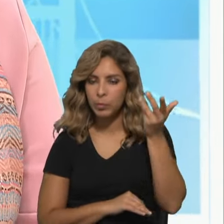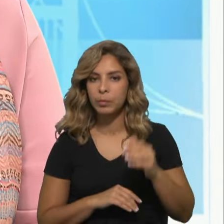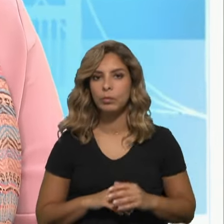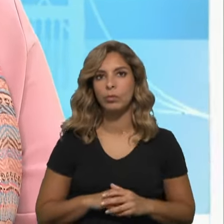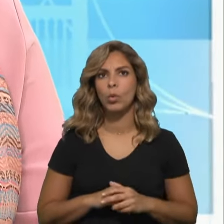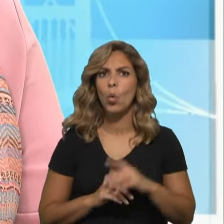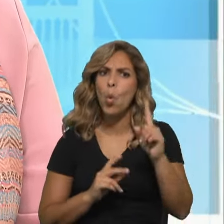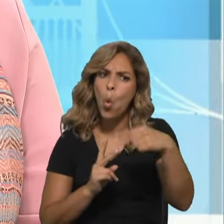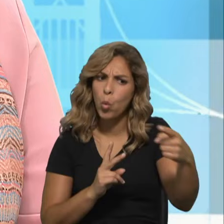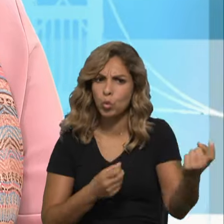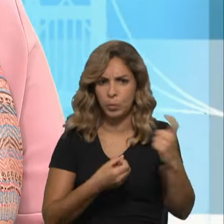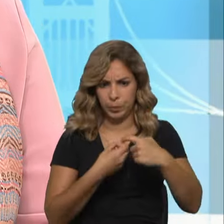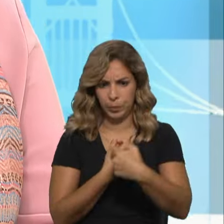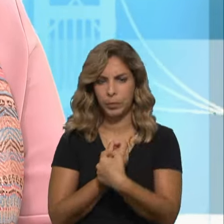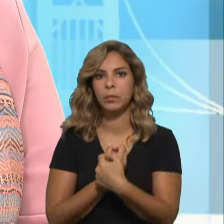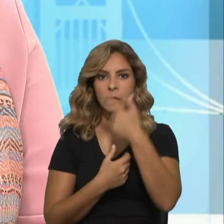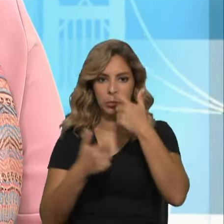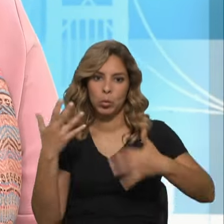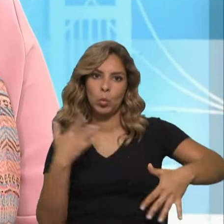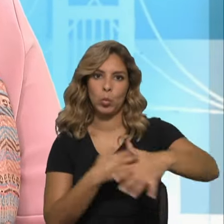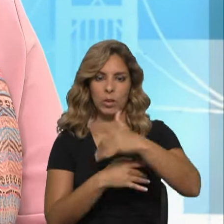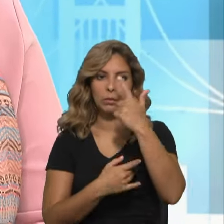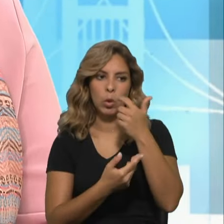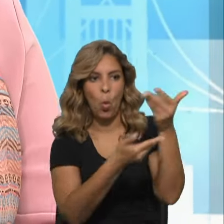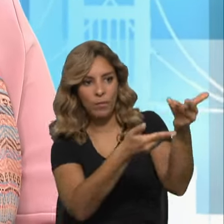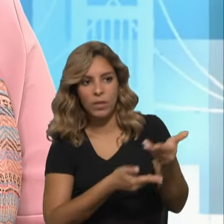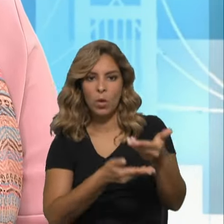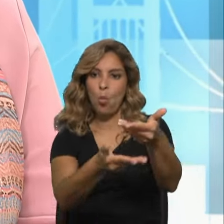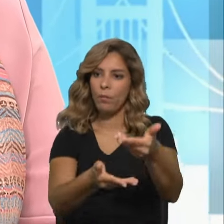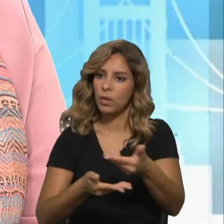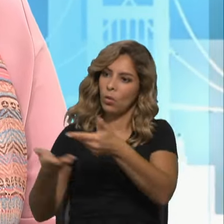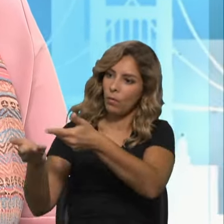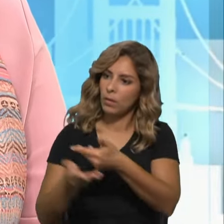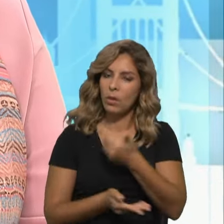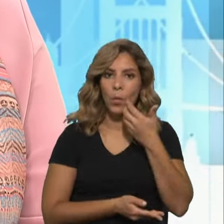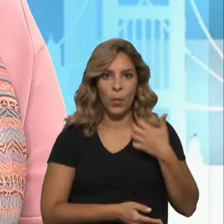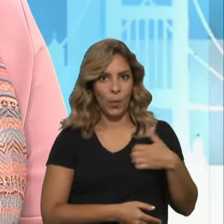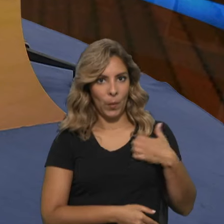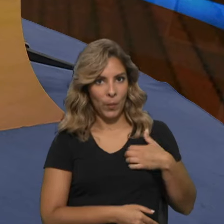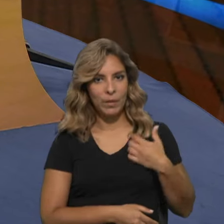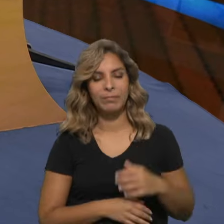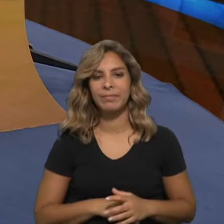de outros concelebrantes que, no fundo, fomos convidando com muito gosto e muita honra.